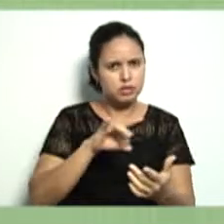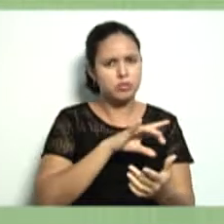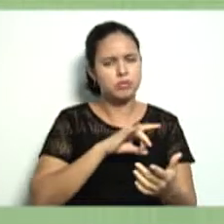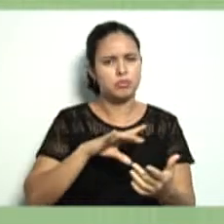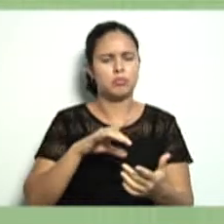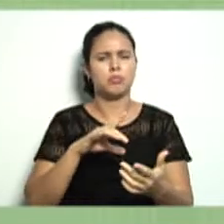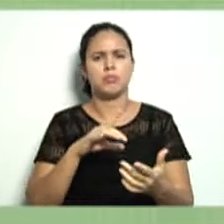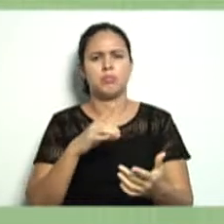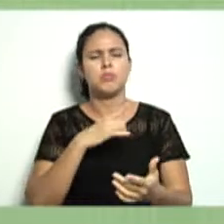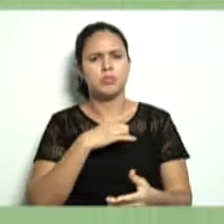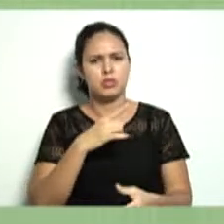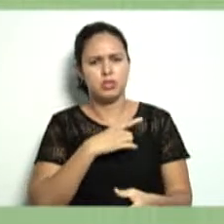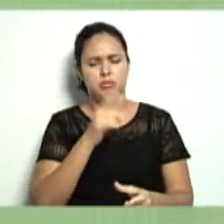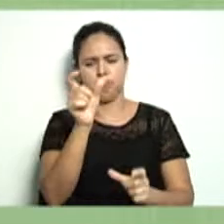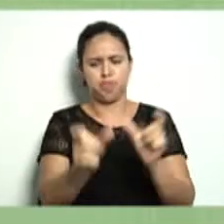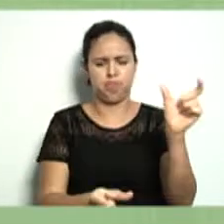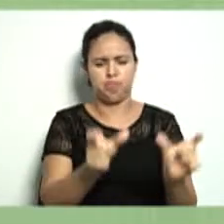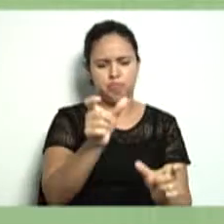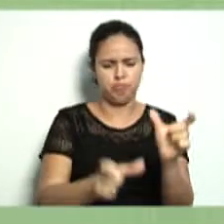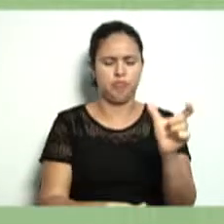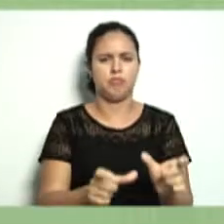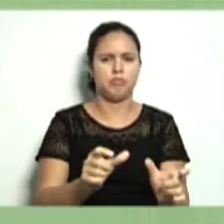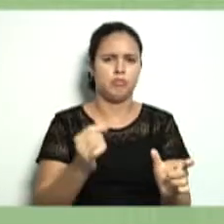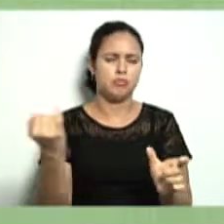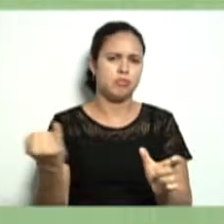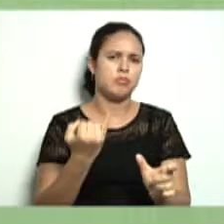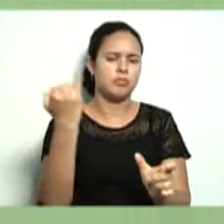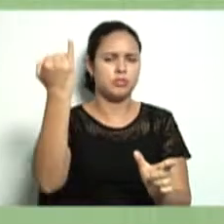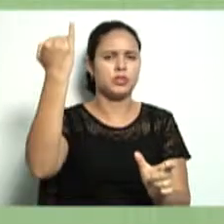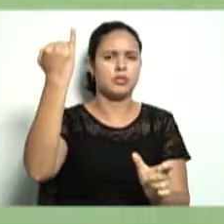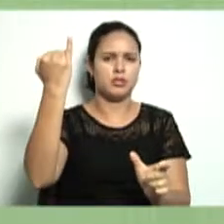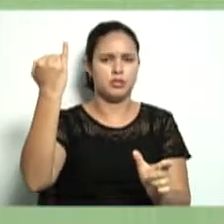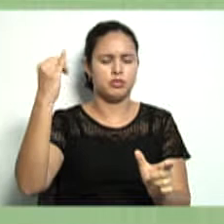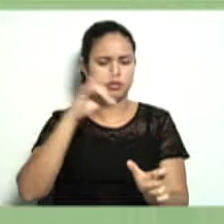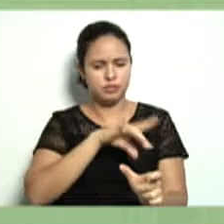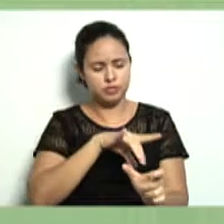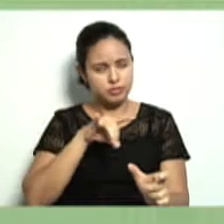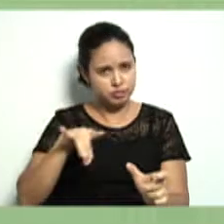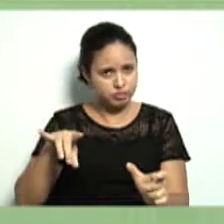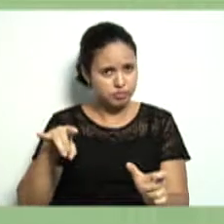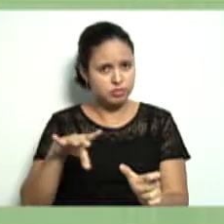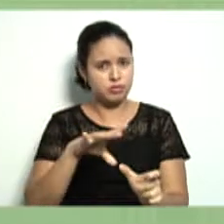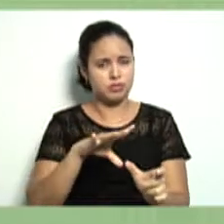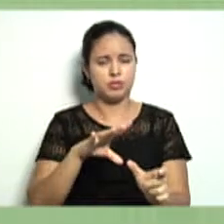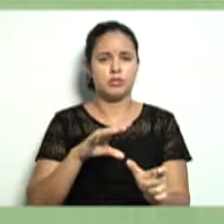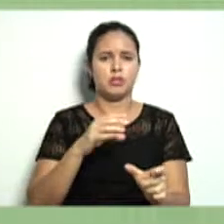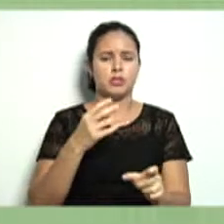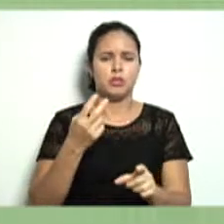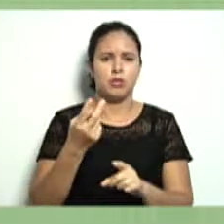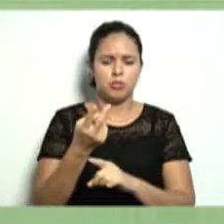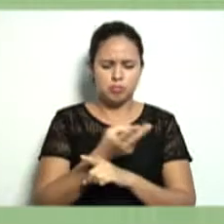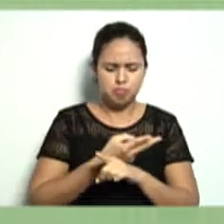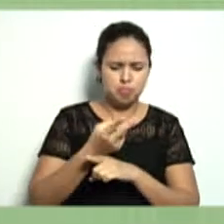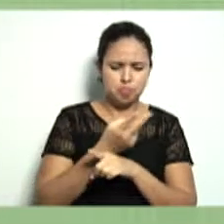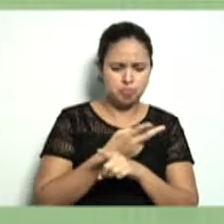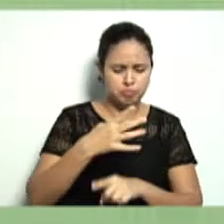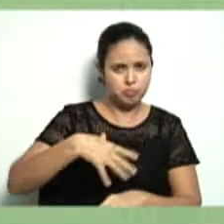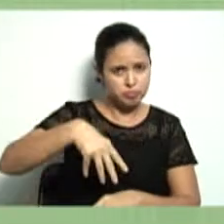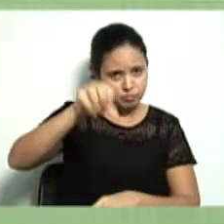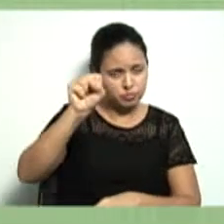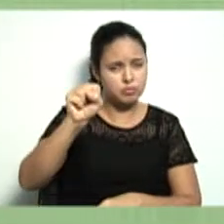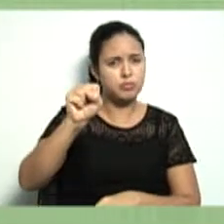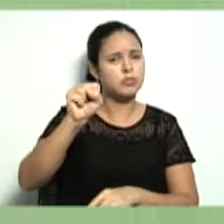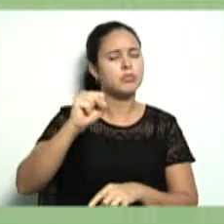volantes, e aí temos os atacantes também, que vão tentar levar essa bola para o gol do time adversário.